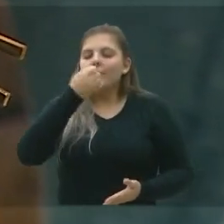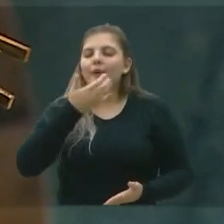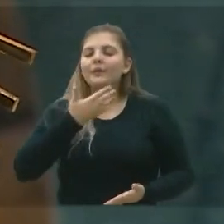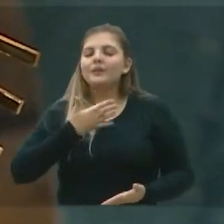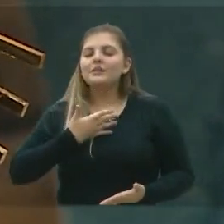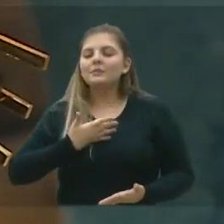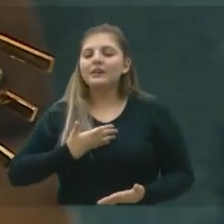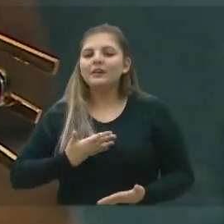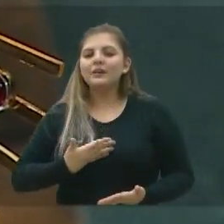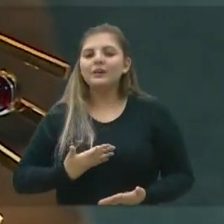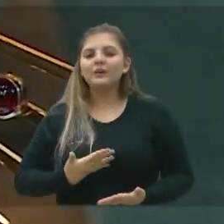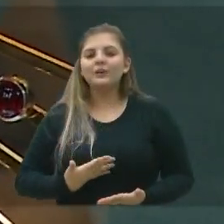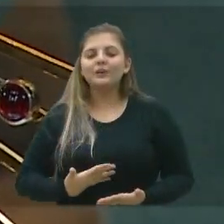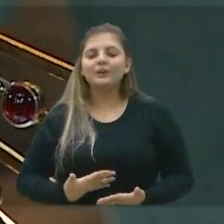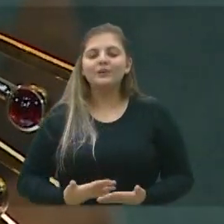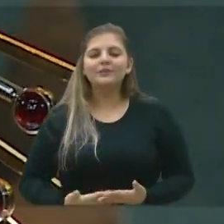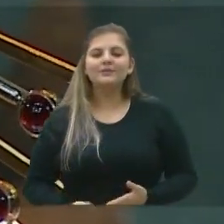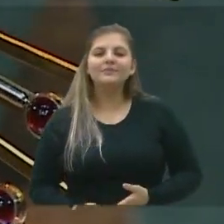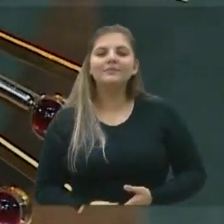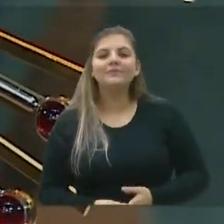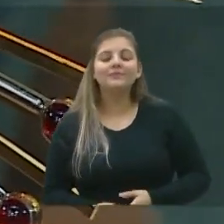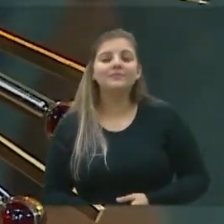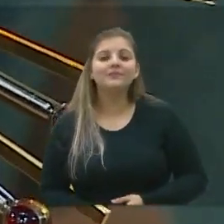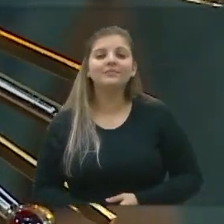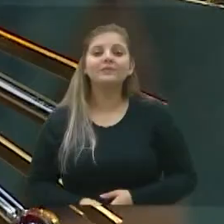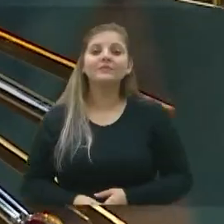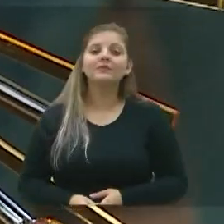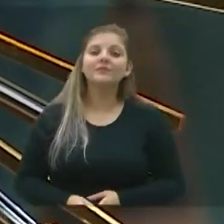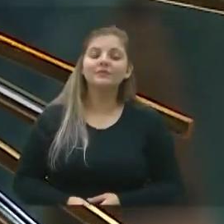eu respiro. Obrigado.